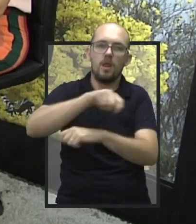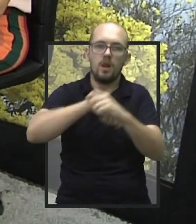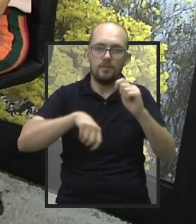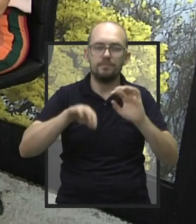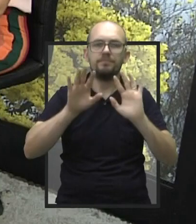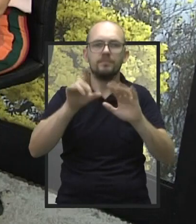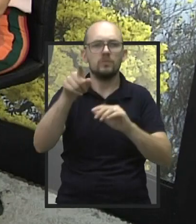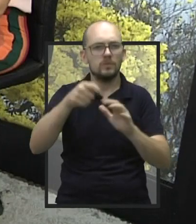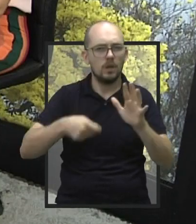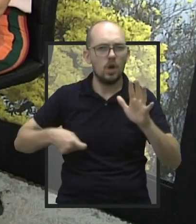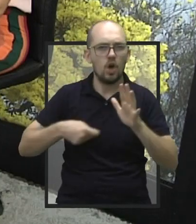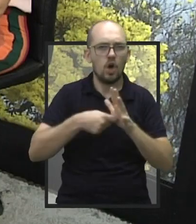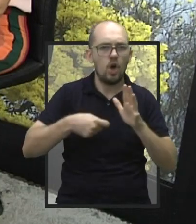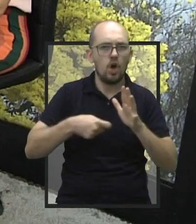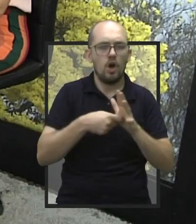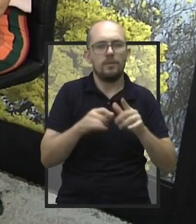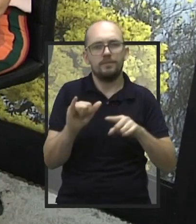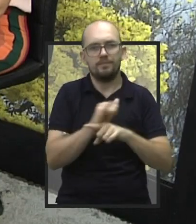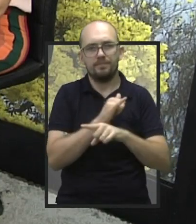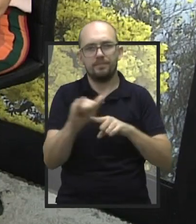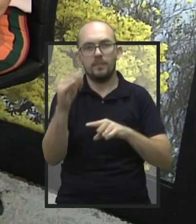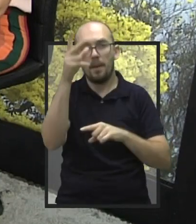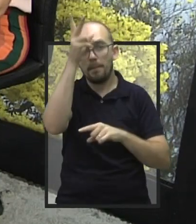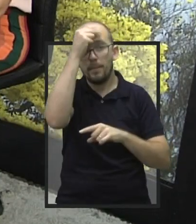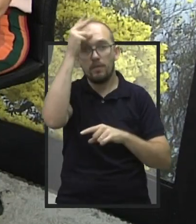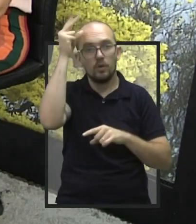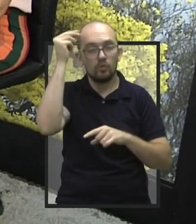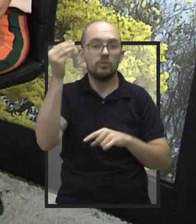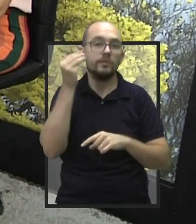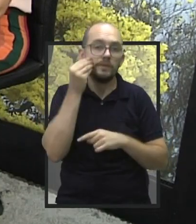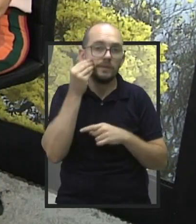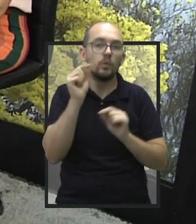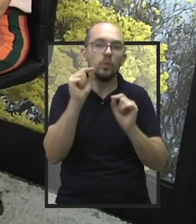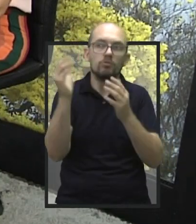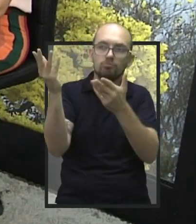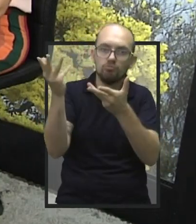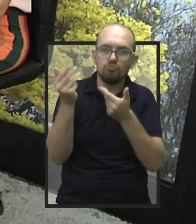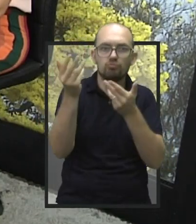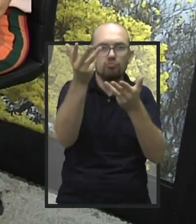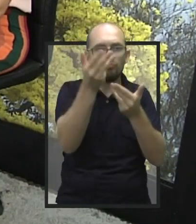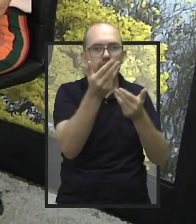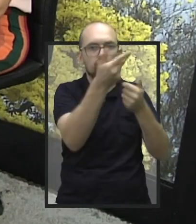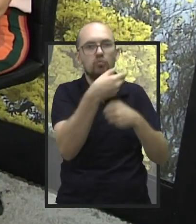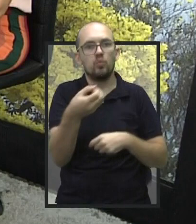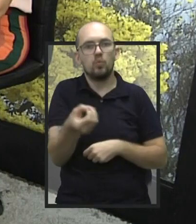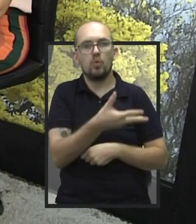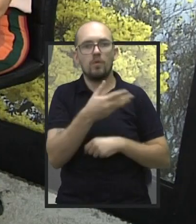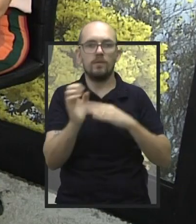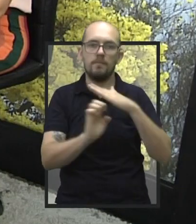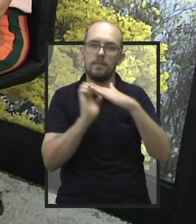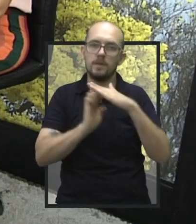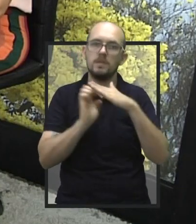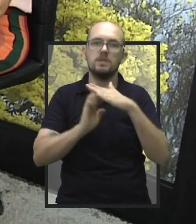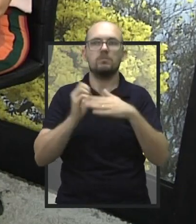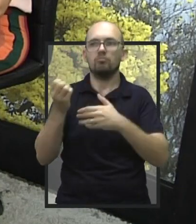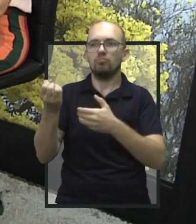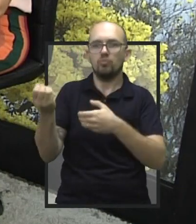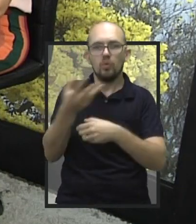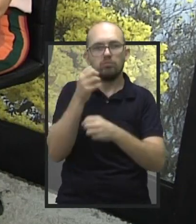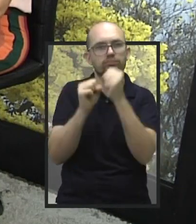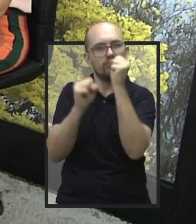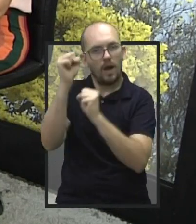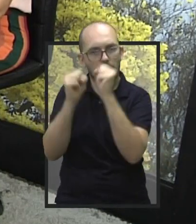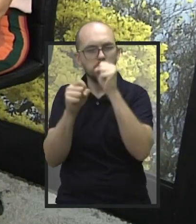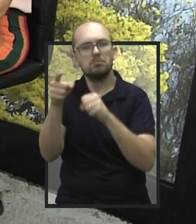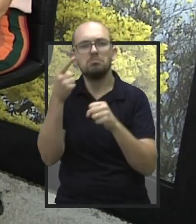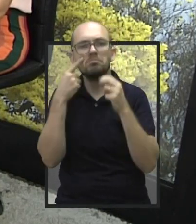tem cobrado, inclusive, algumas medidas da Prefeitura para atrair novos investidores, empresas, indústrias. Como é que a senhora